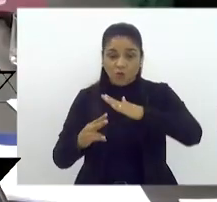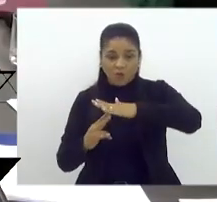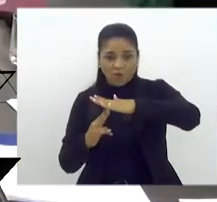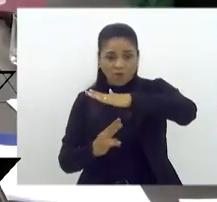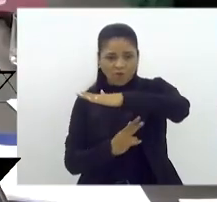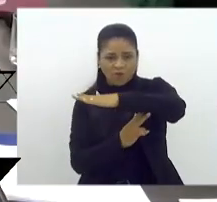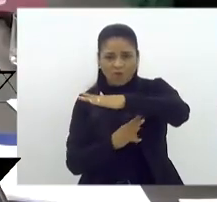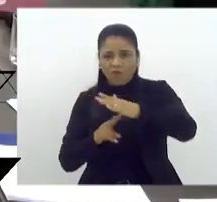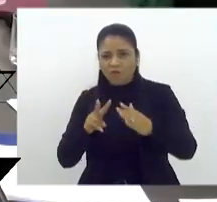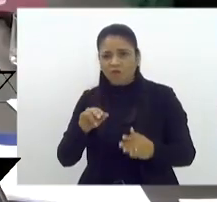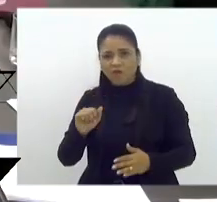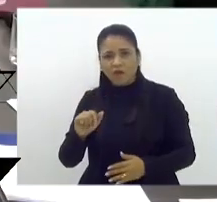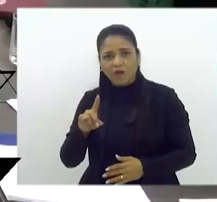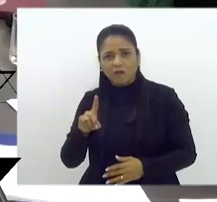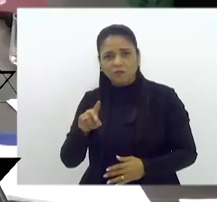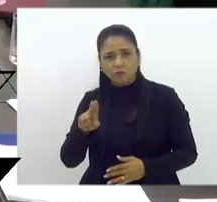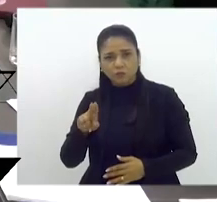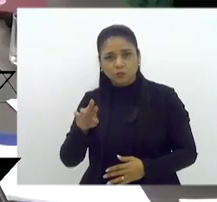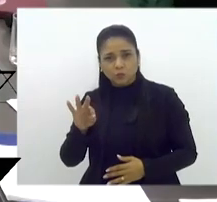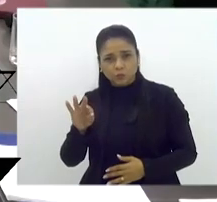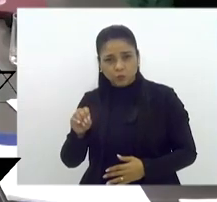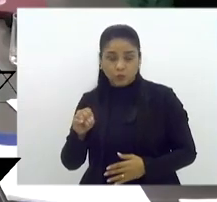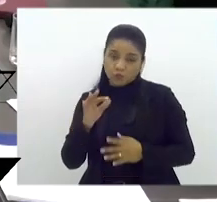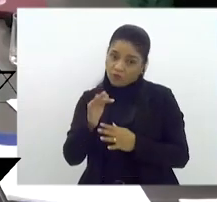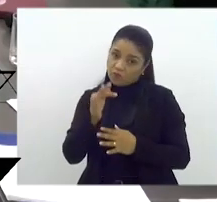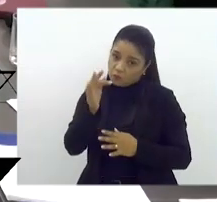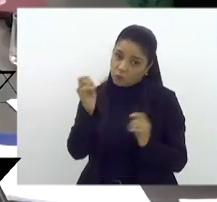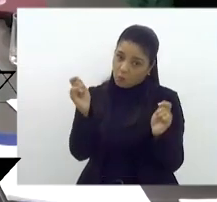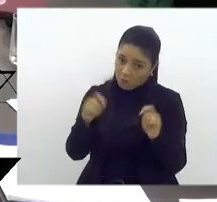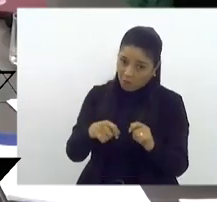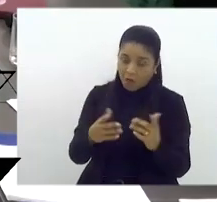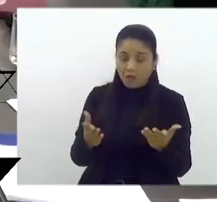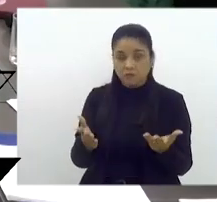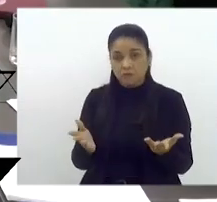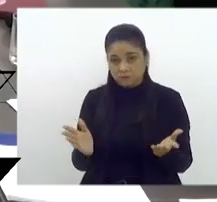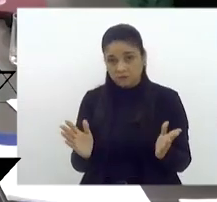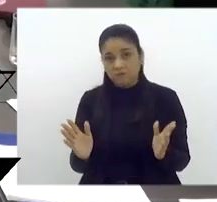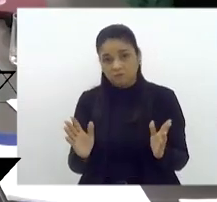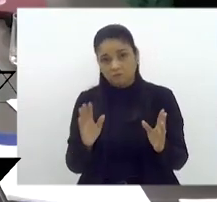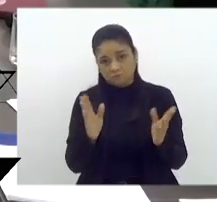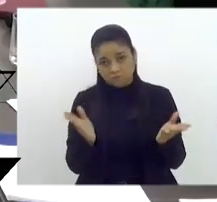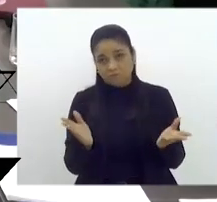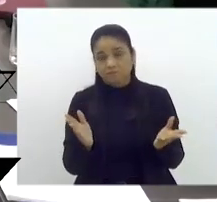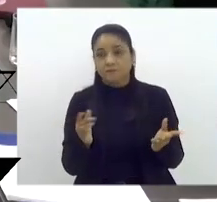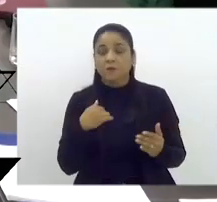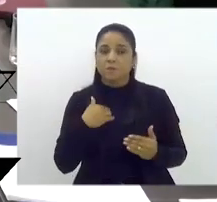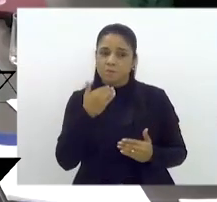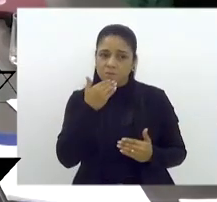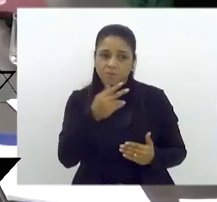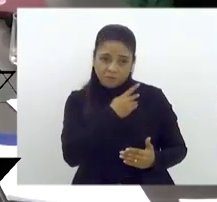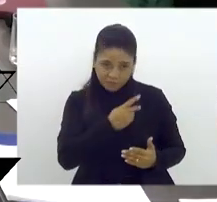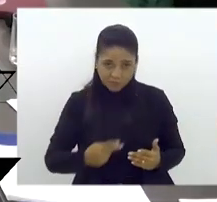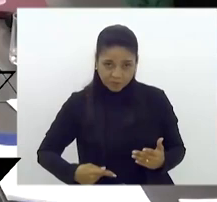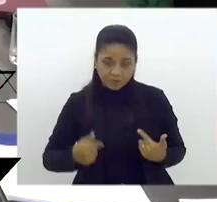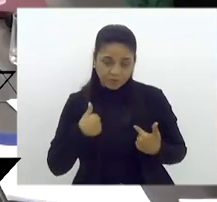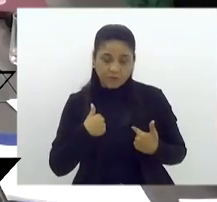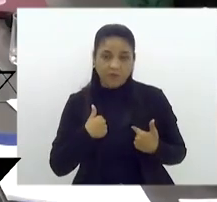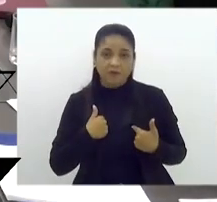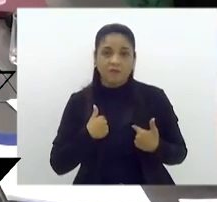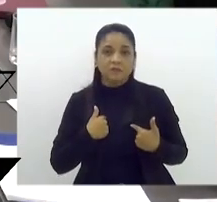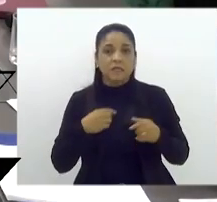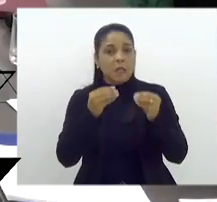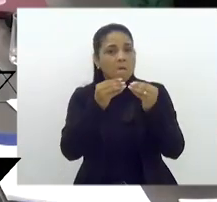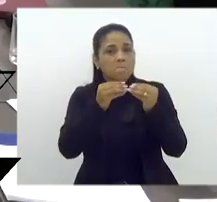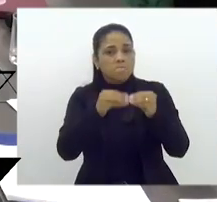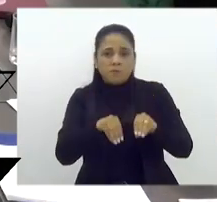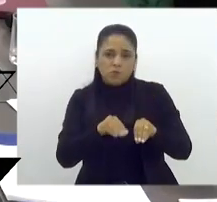demolido. Presidente, não, uma parte dele. No futuro, né? Presidente, me permita, sem prejuízo